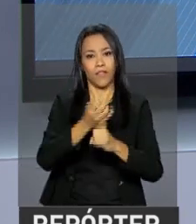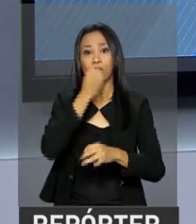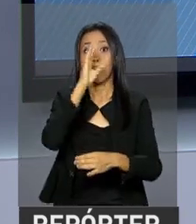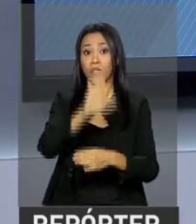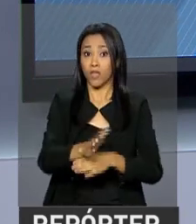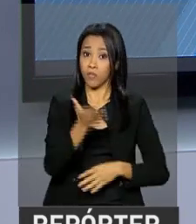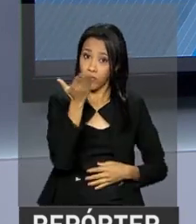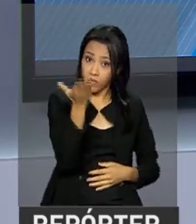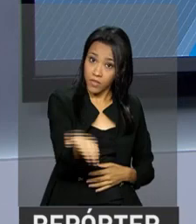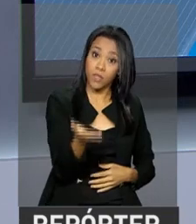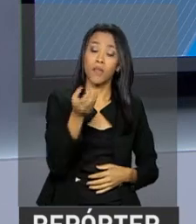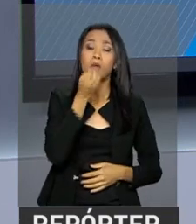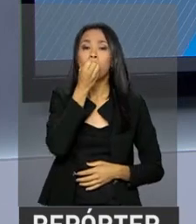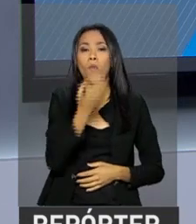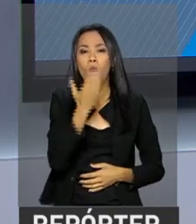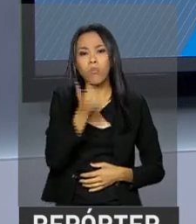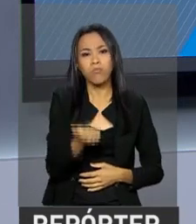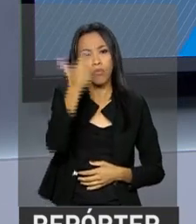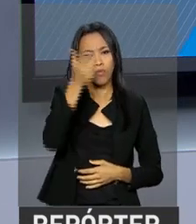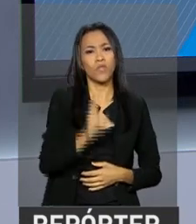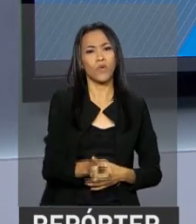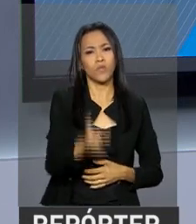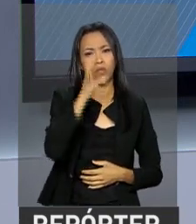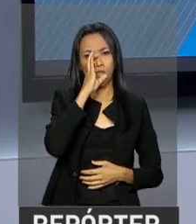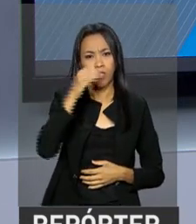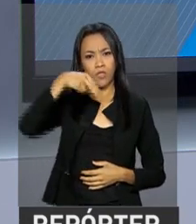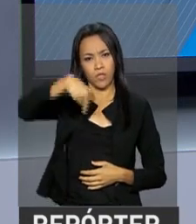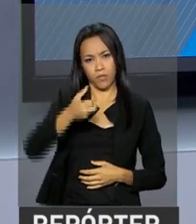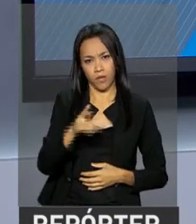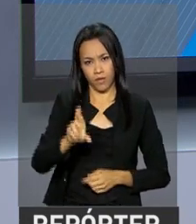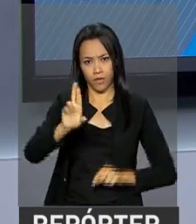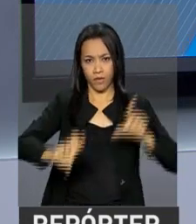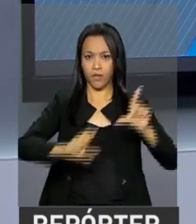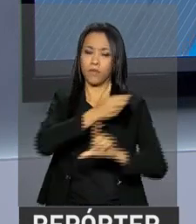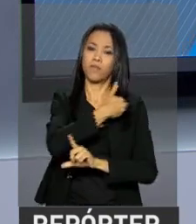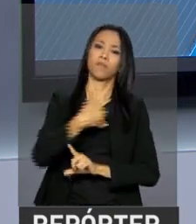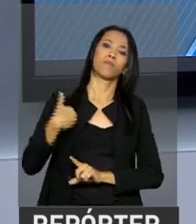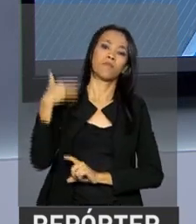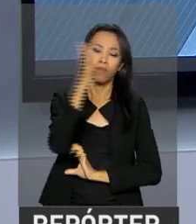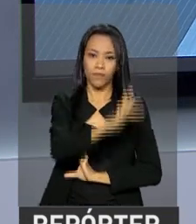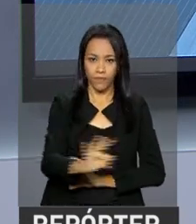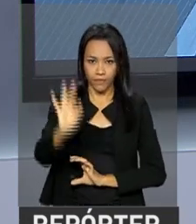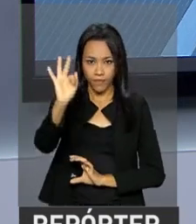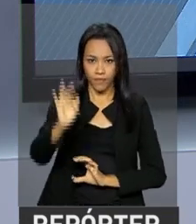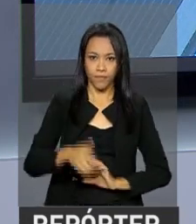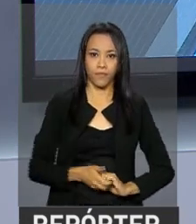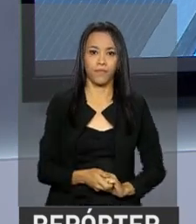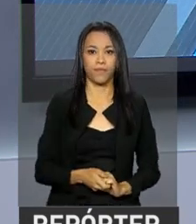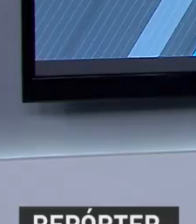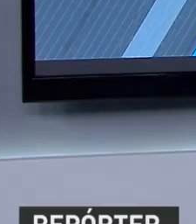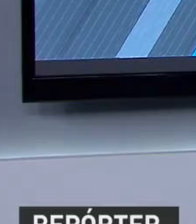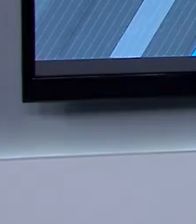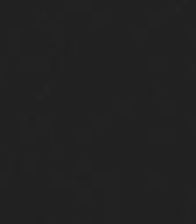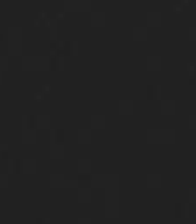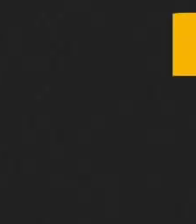boa tarde pra você um bom moço e continue com a gente aqui na nbr a tv do governo federal